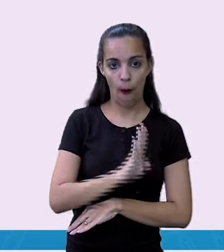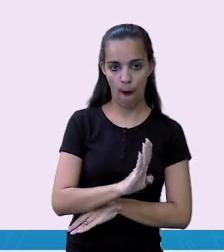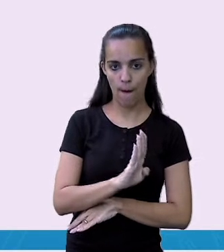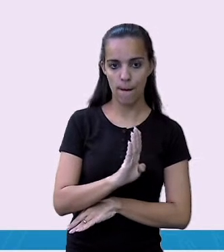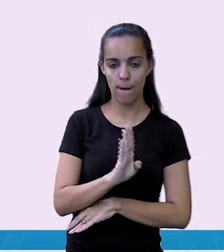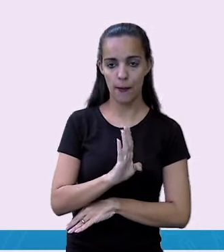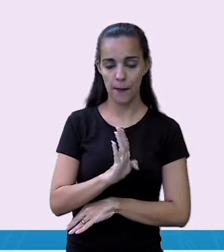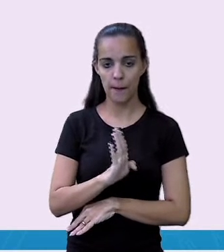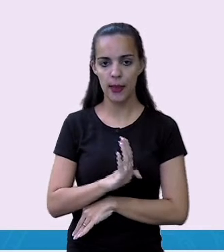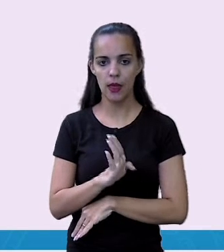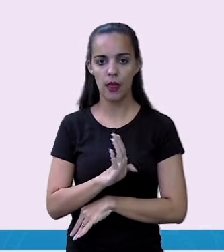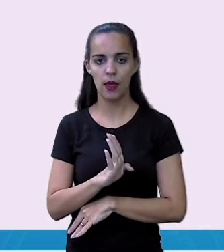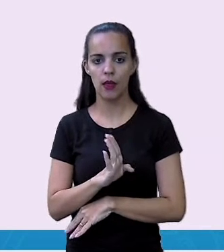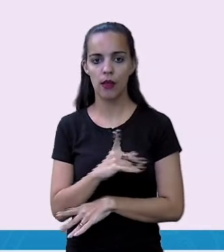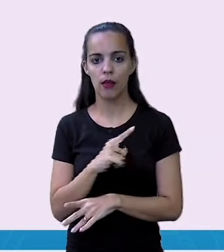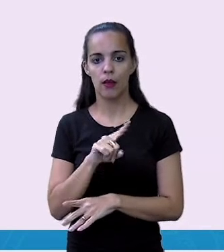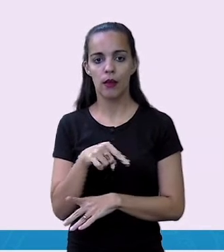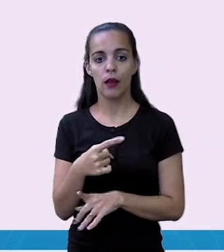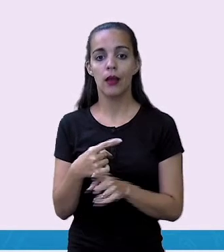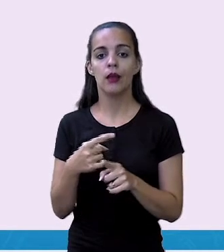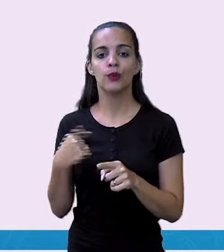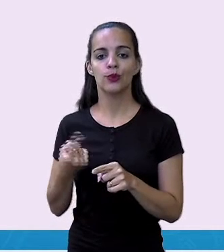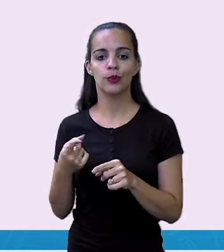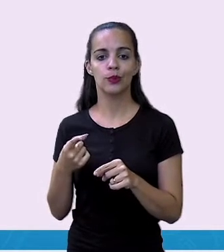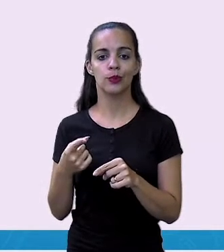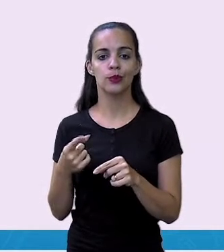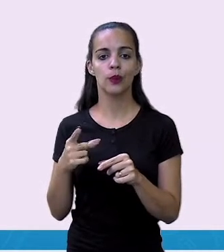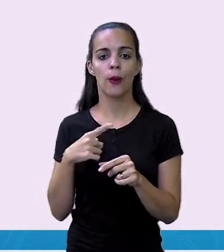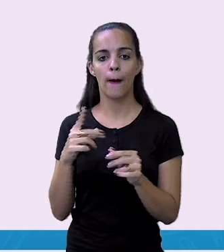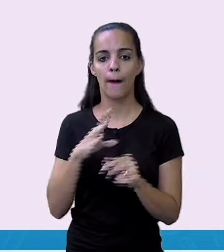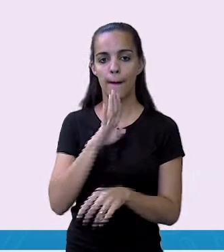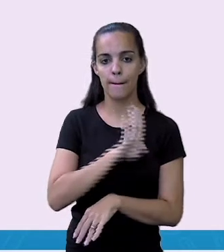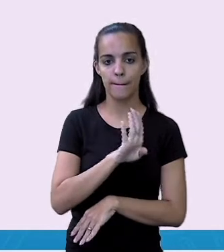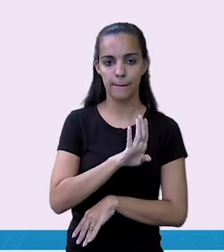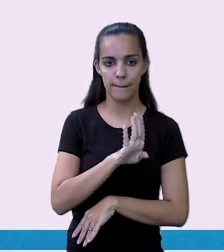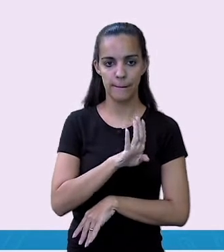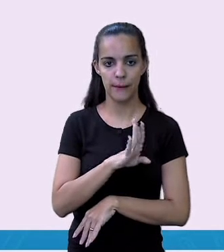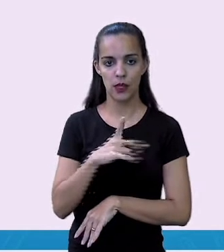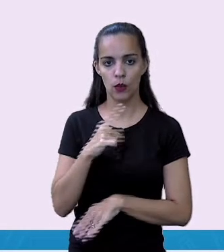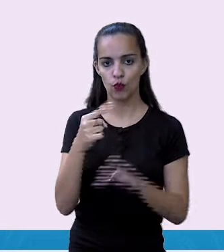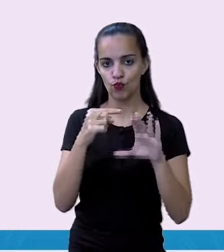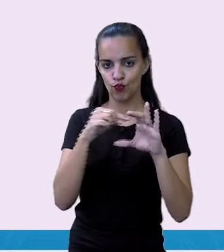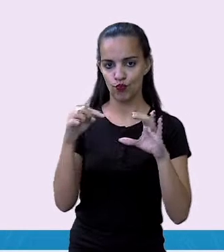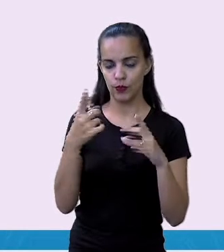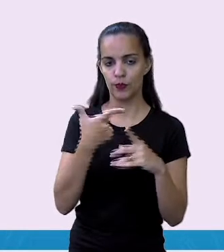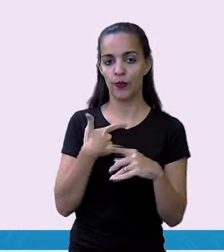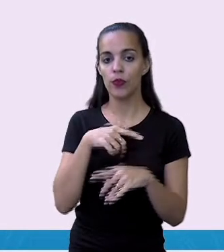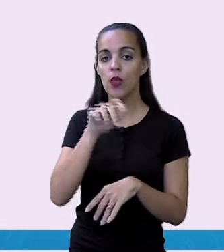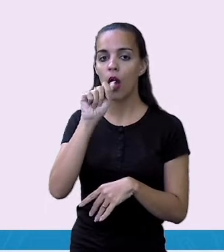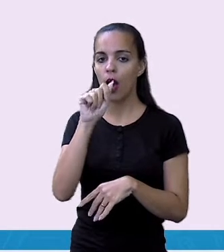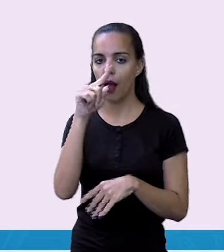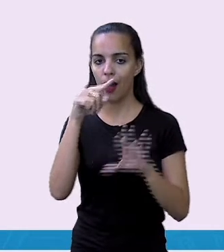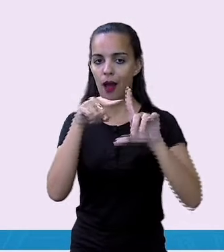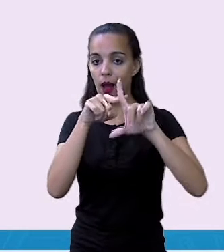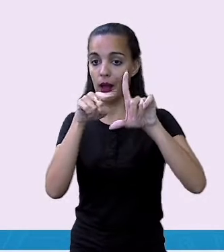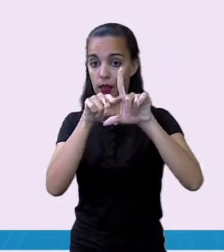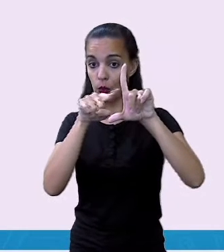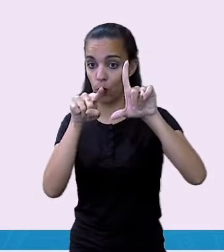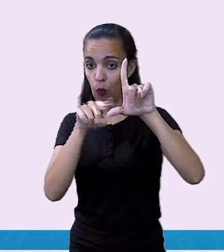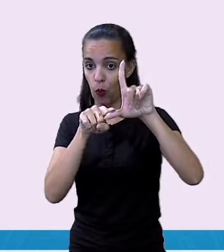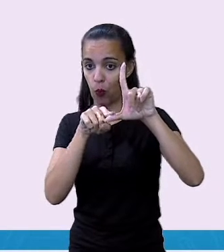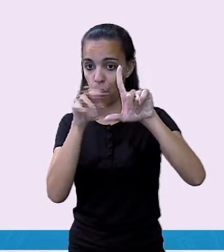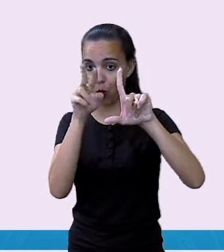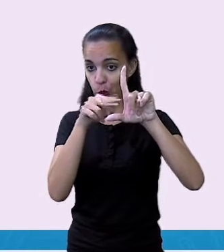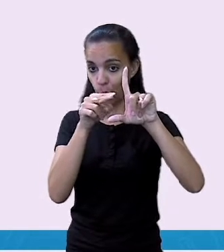ele não identificou, eu vou identificar aqui, o C igual